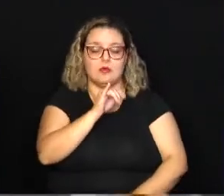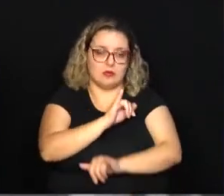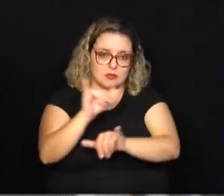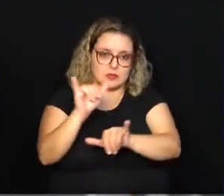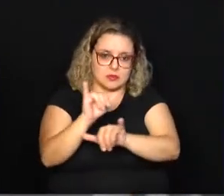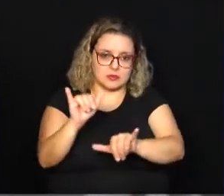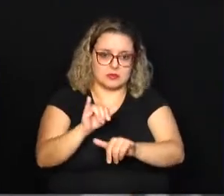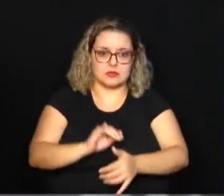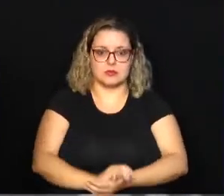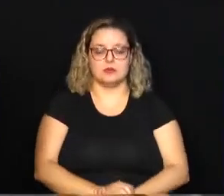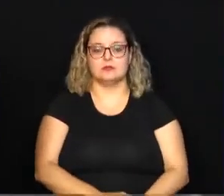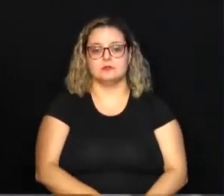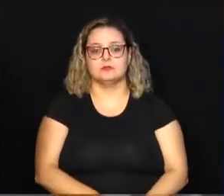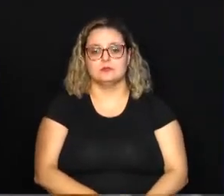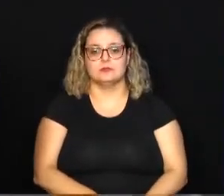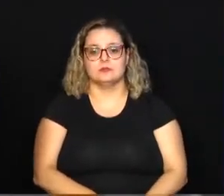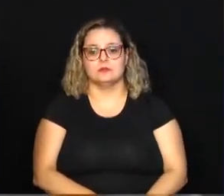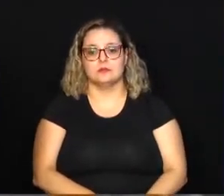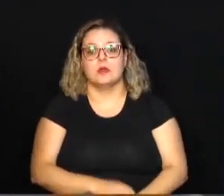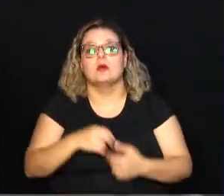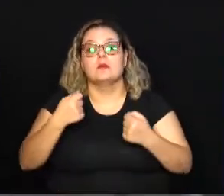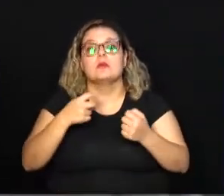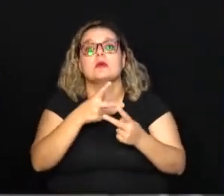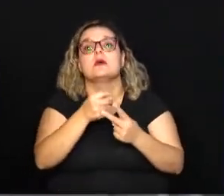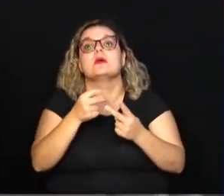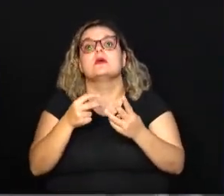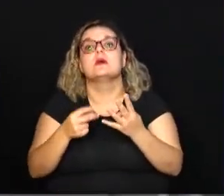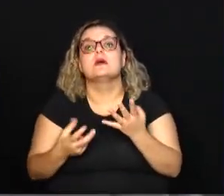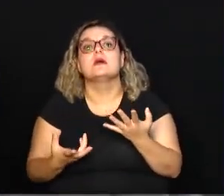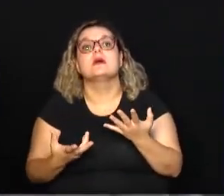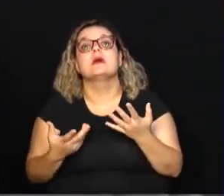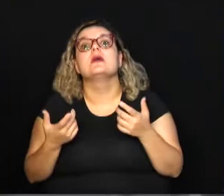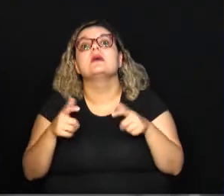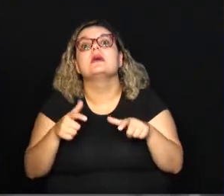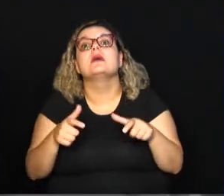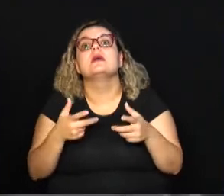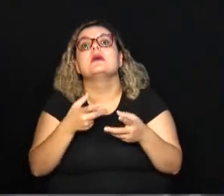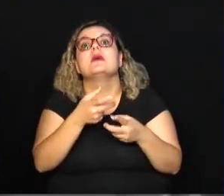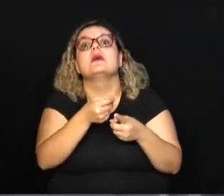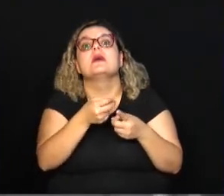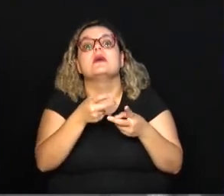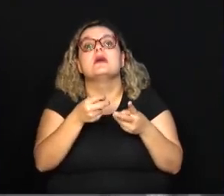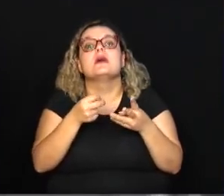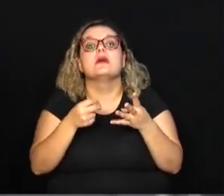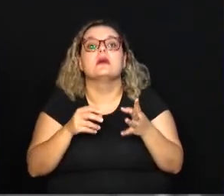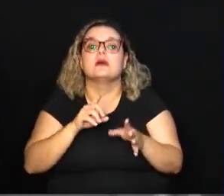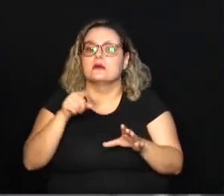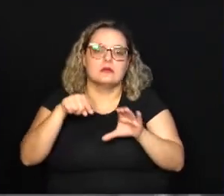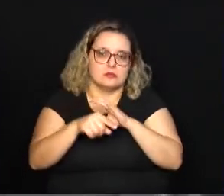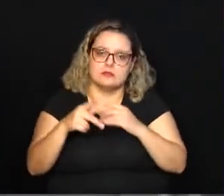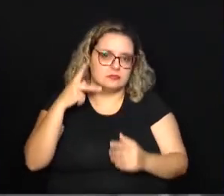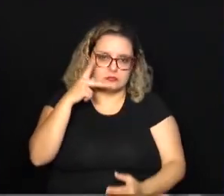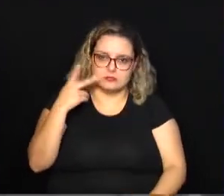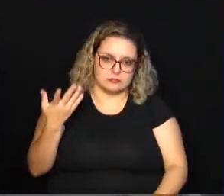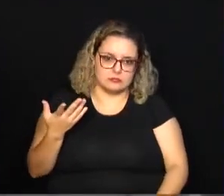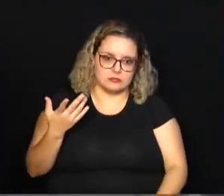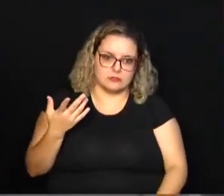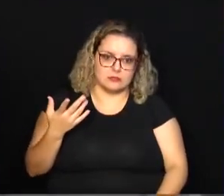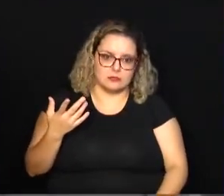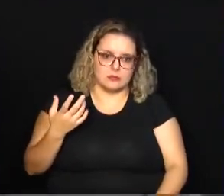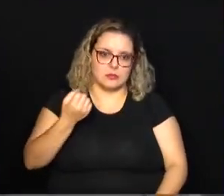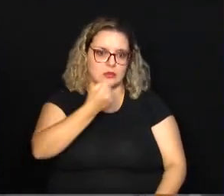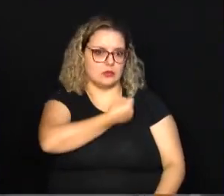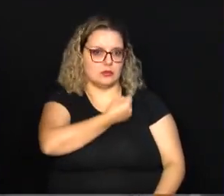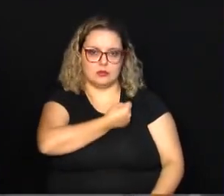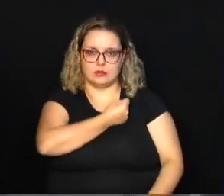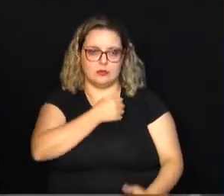isso eu preciso da vacina. E cadê a vacina? Eu não vou entrar no mérito político, que concordo em número, gênero e número e grau que a